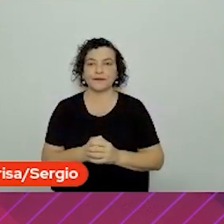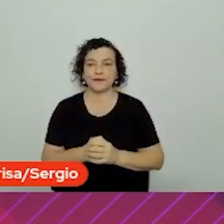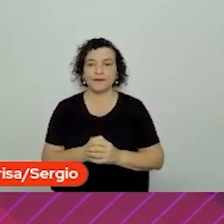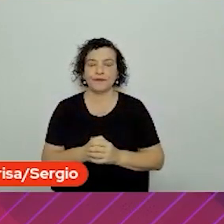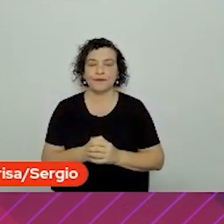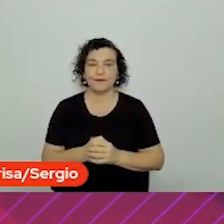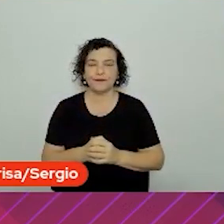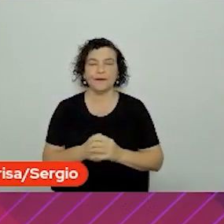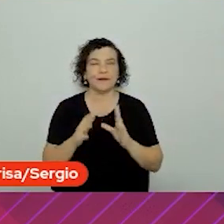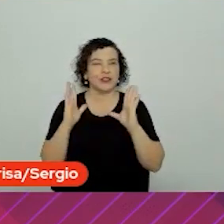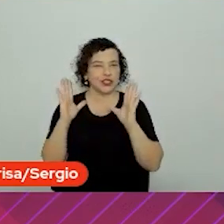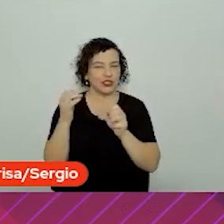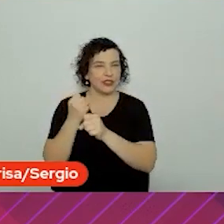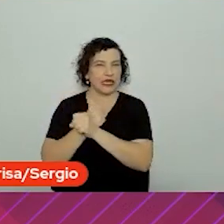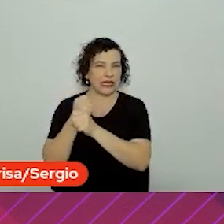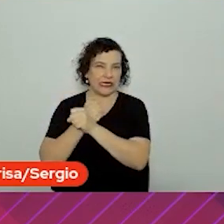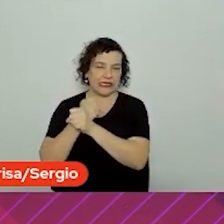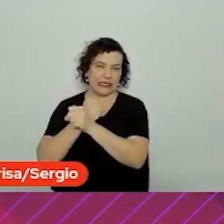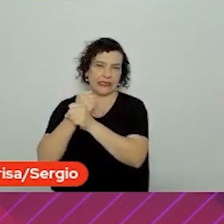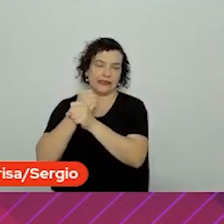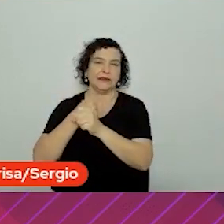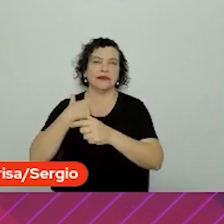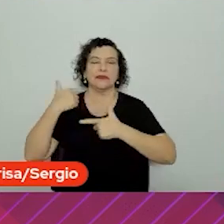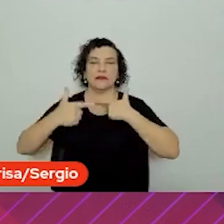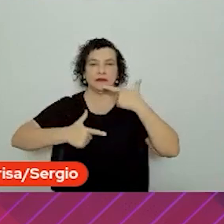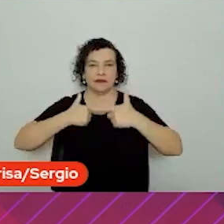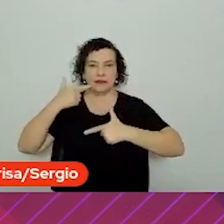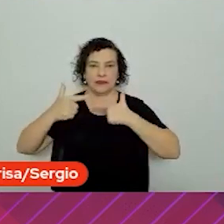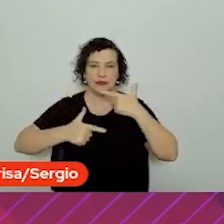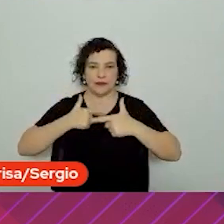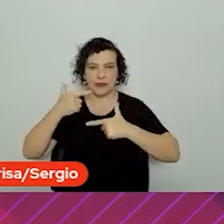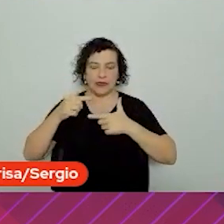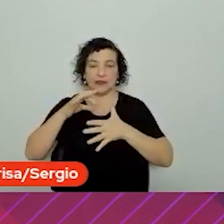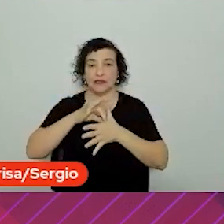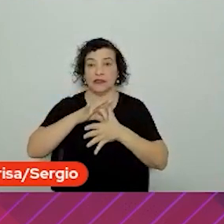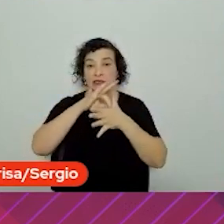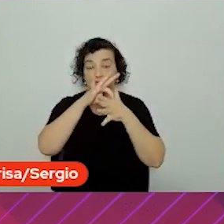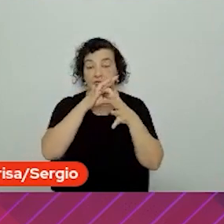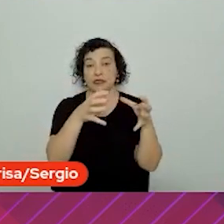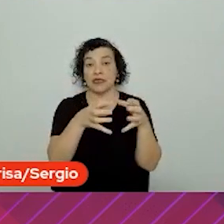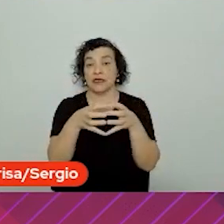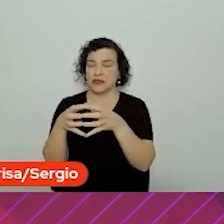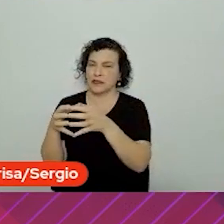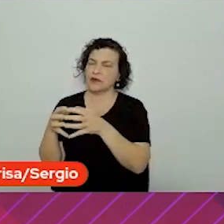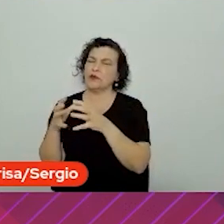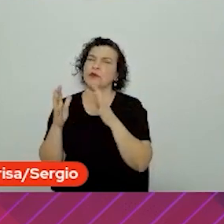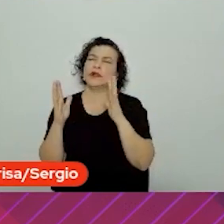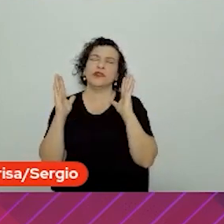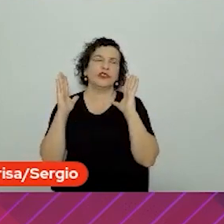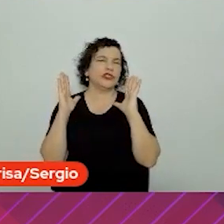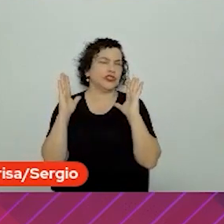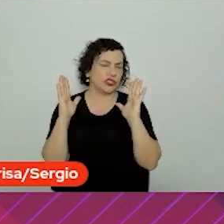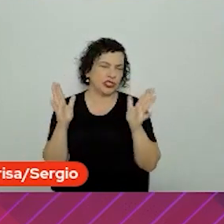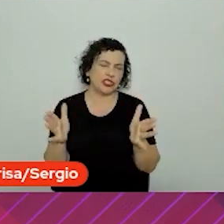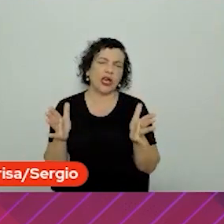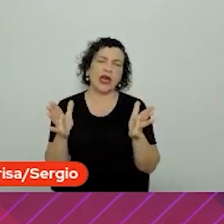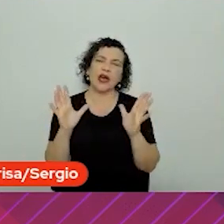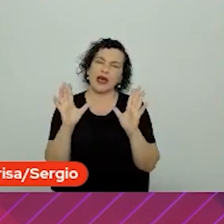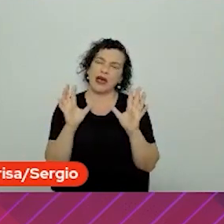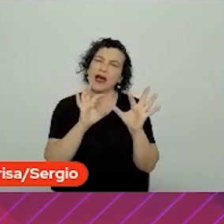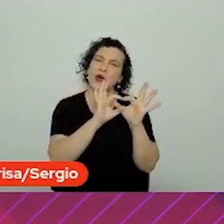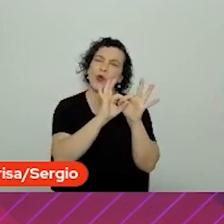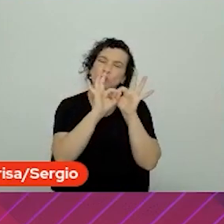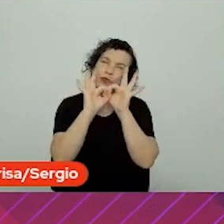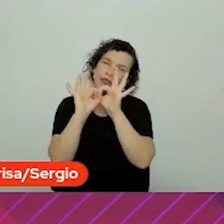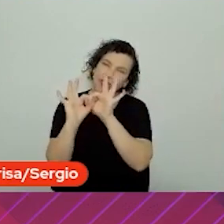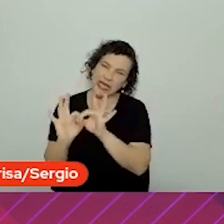Nesses anos que eu tenho atuando com lideranças em times, eu já abordei todos esses contextos de